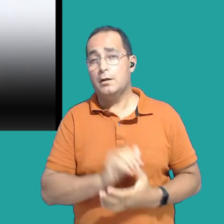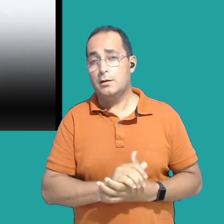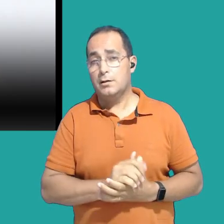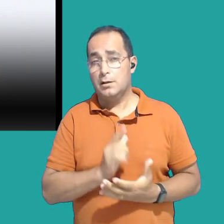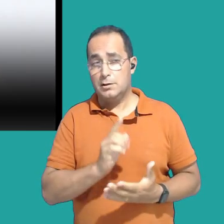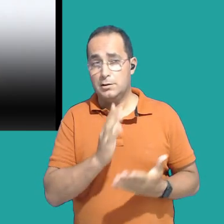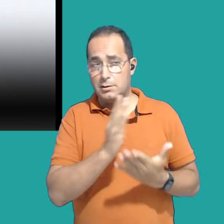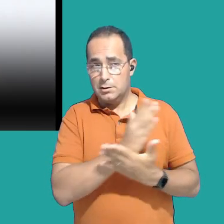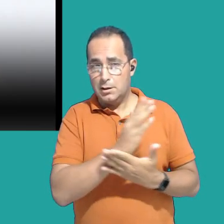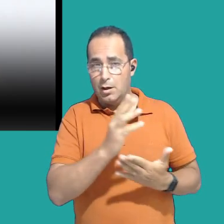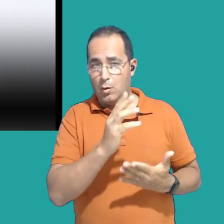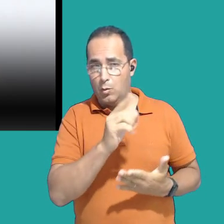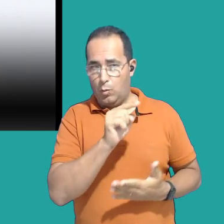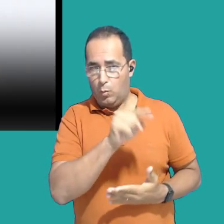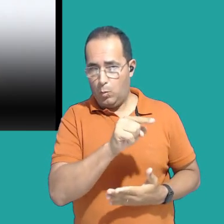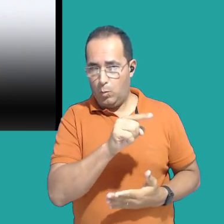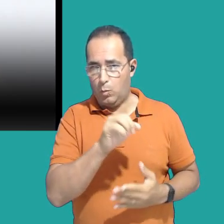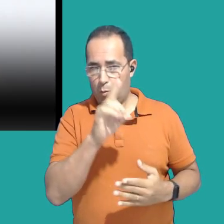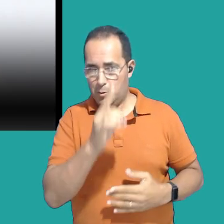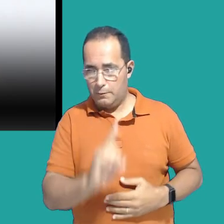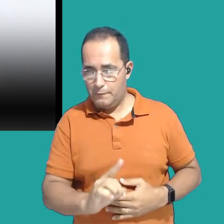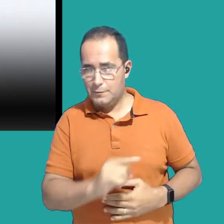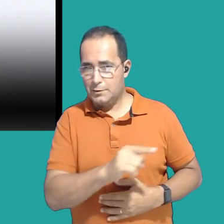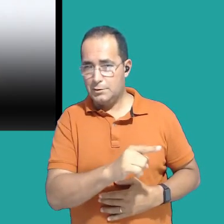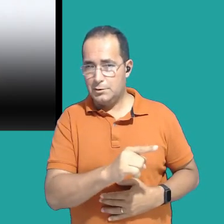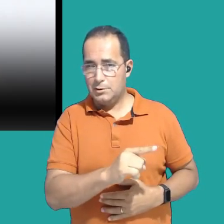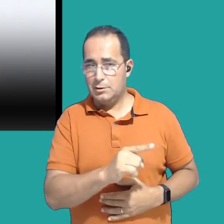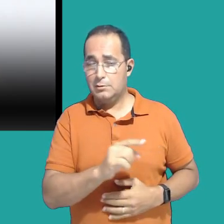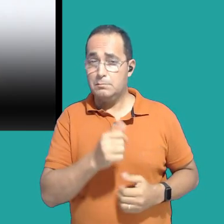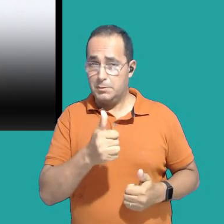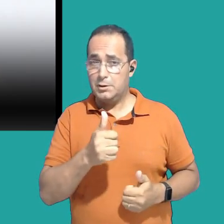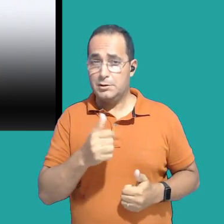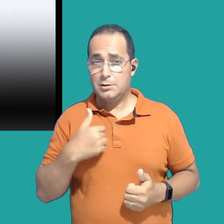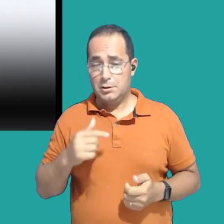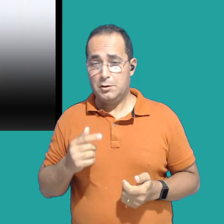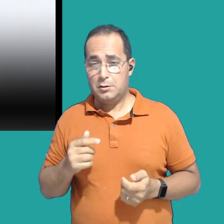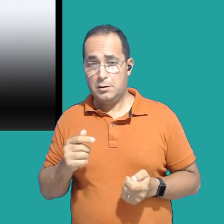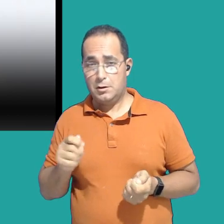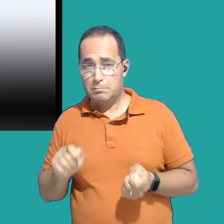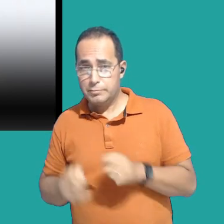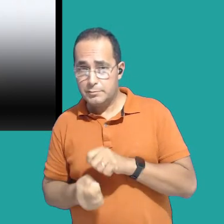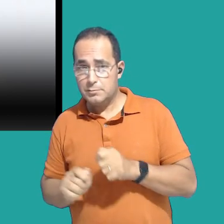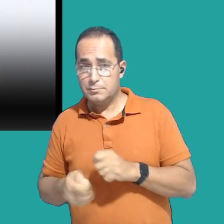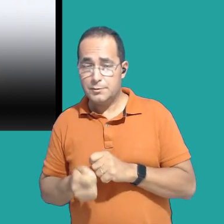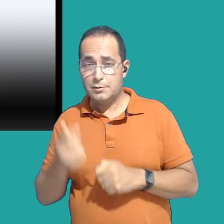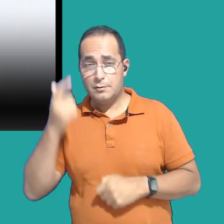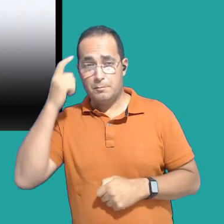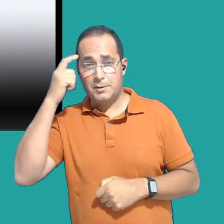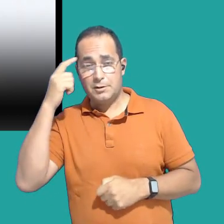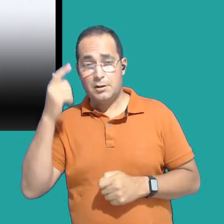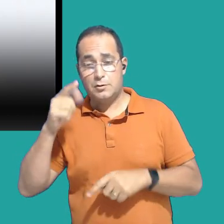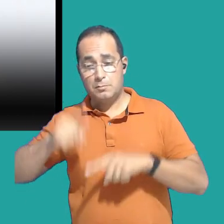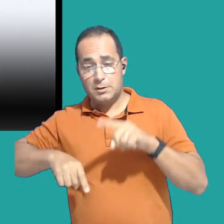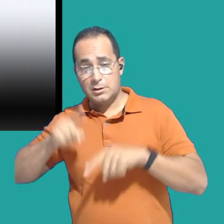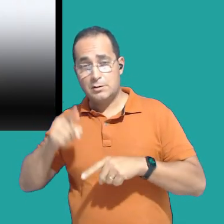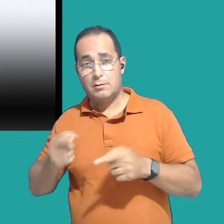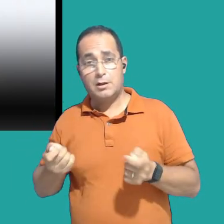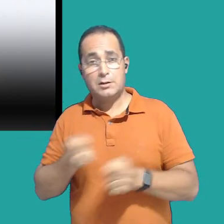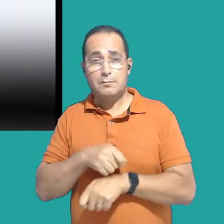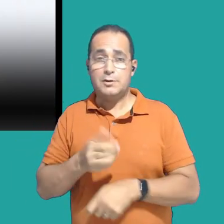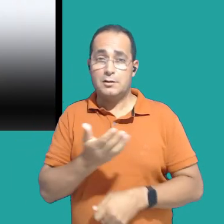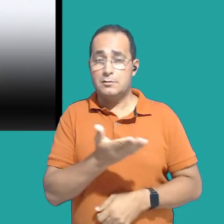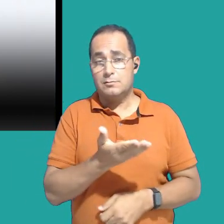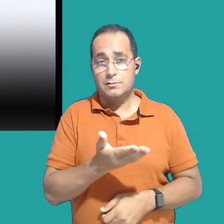público. No meio dessa turma tem alguém com deficiência, tá, beleza, vou trabalhar livre, então vou pensar